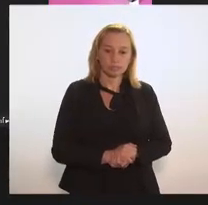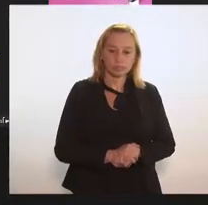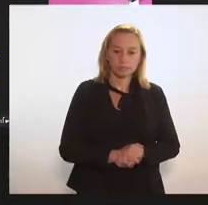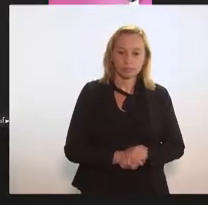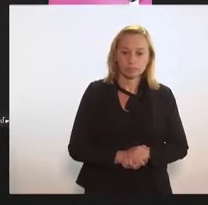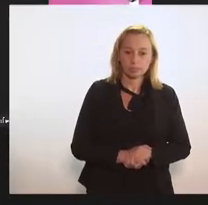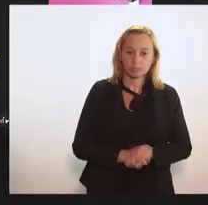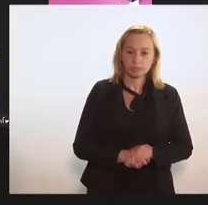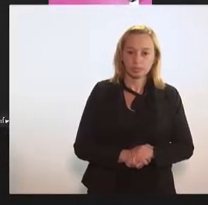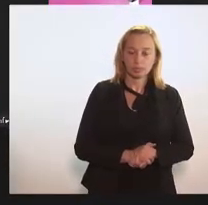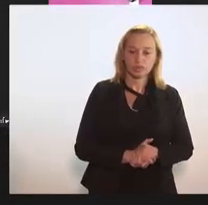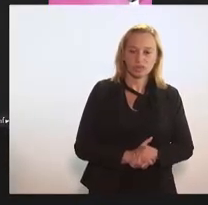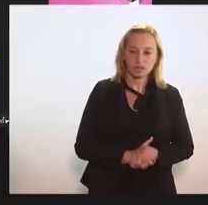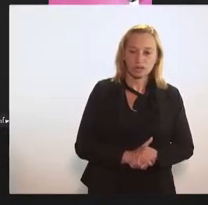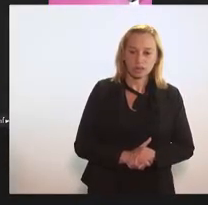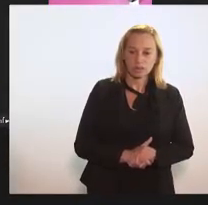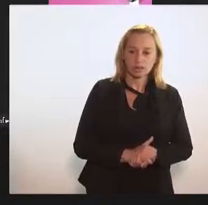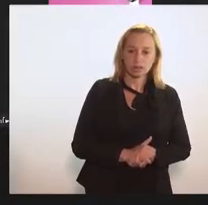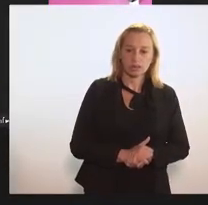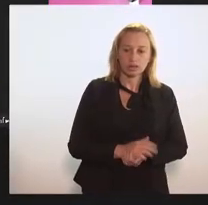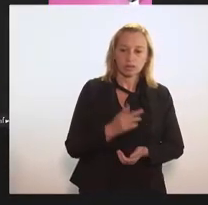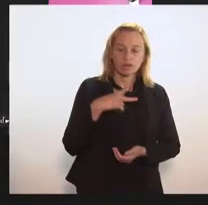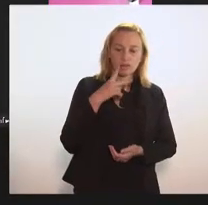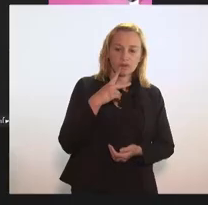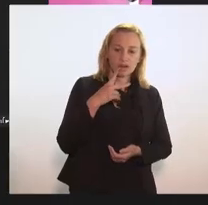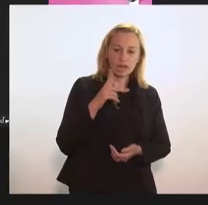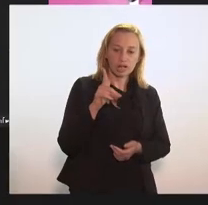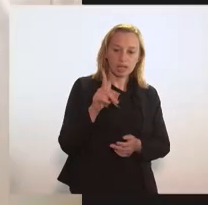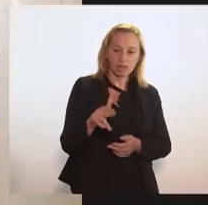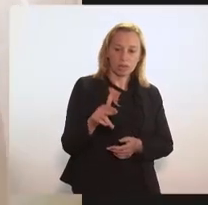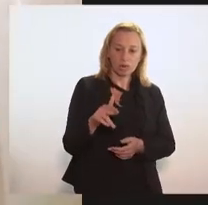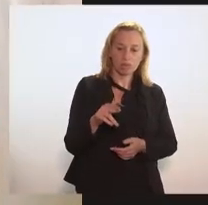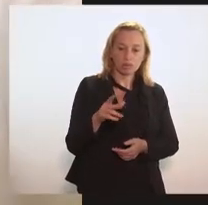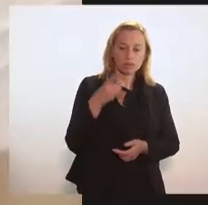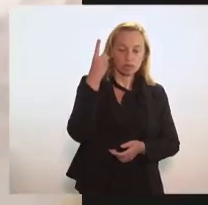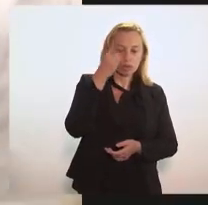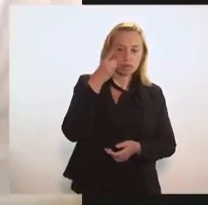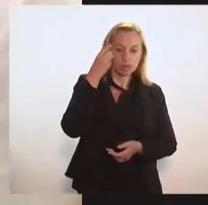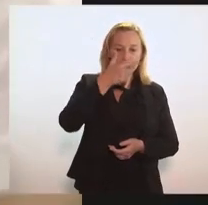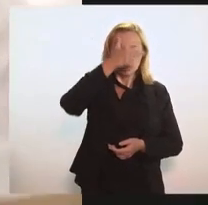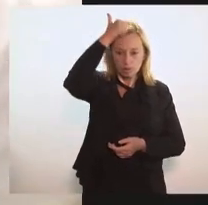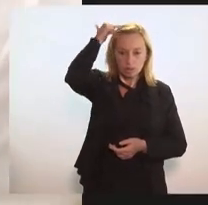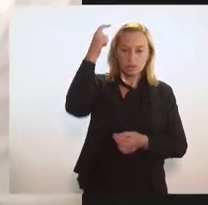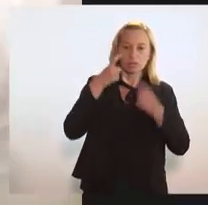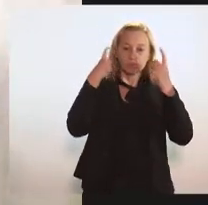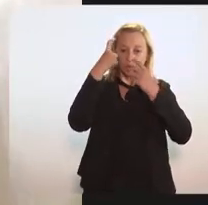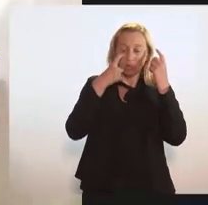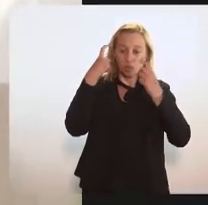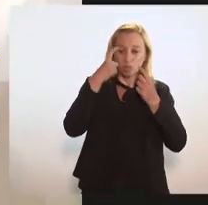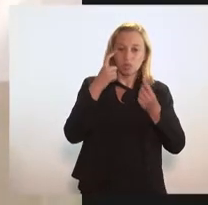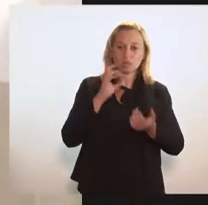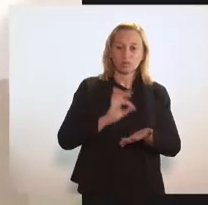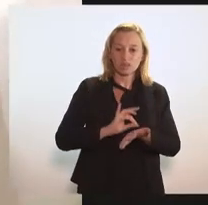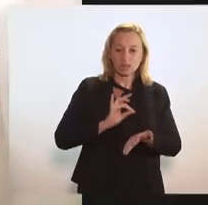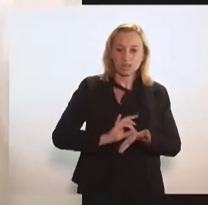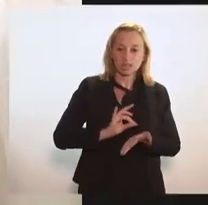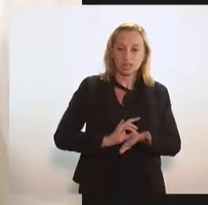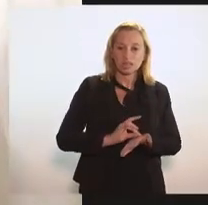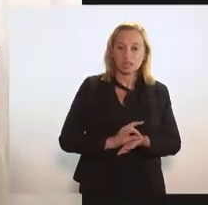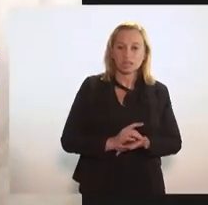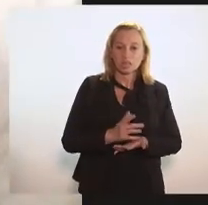fazer algumas internet eu ia fazer uma intervenções muito parecidos com a do Luiz Paulo mas me preocupa realmente não a